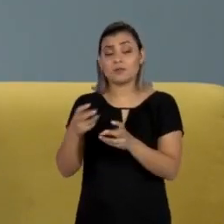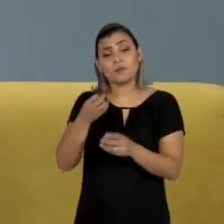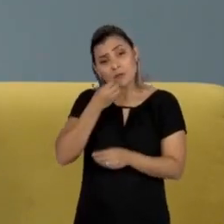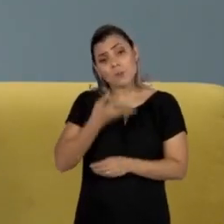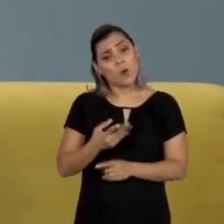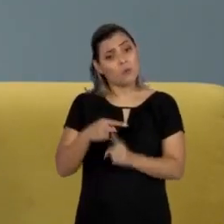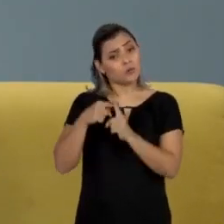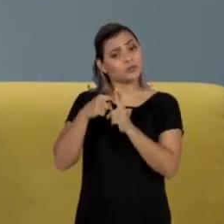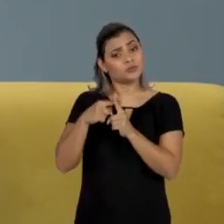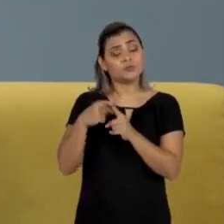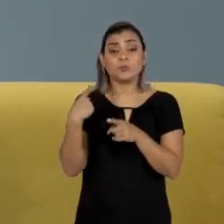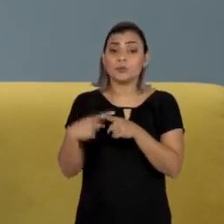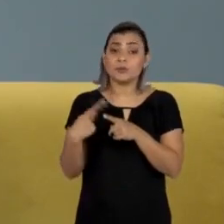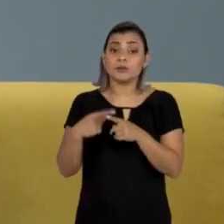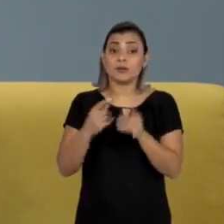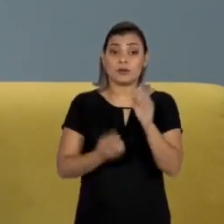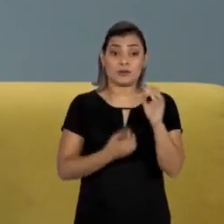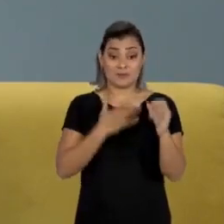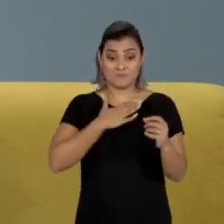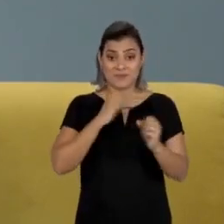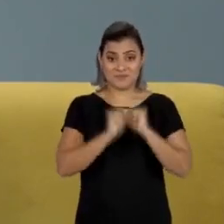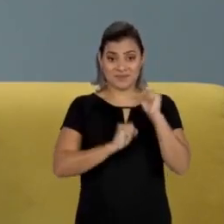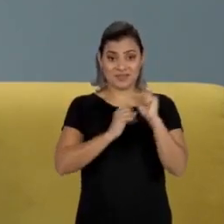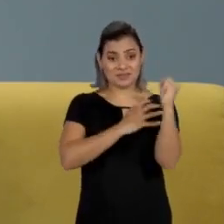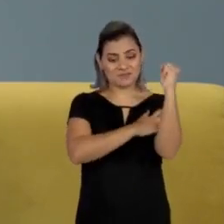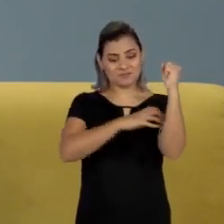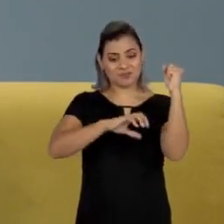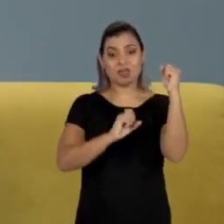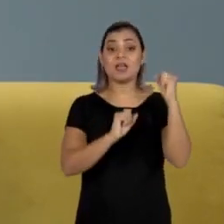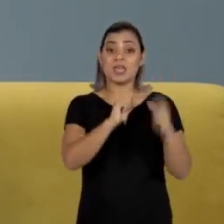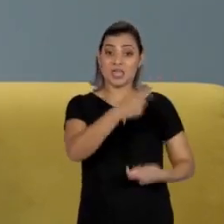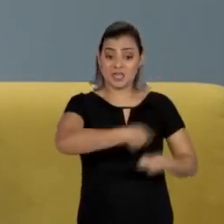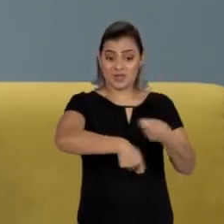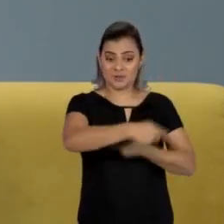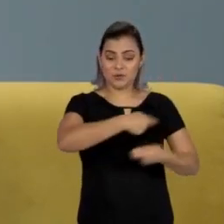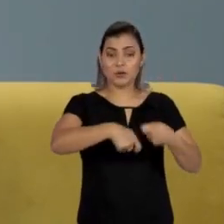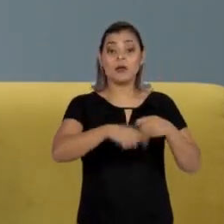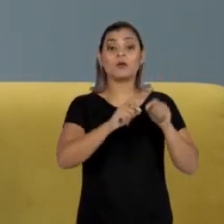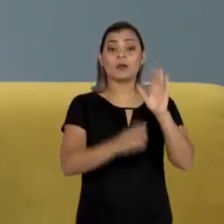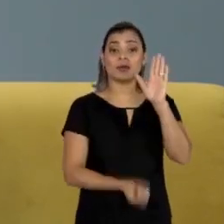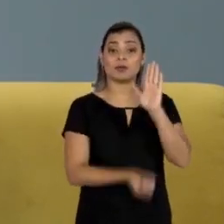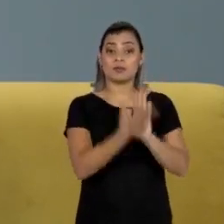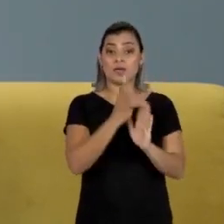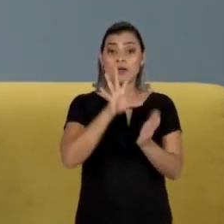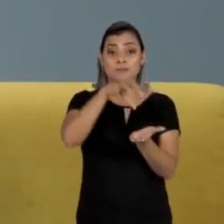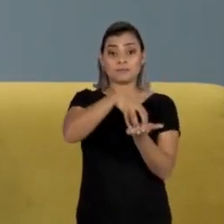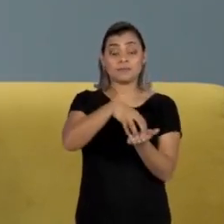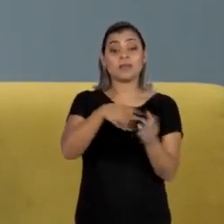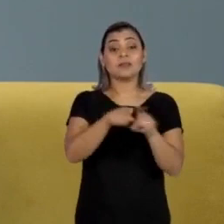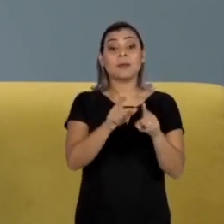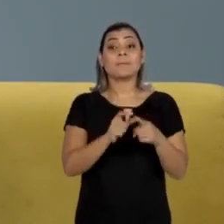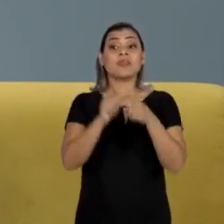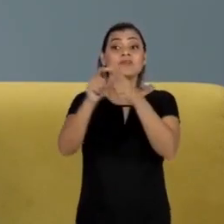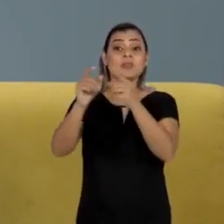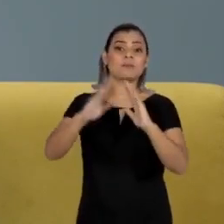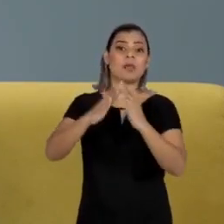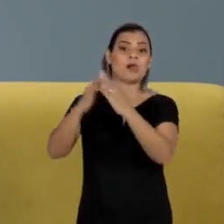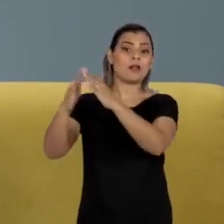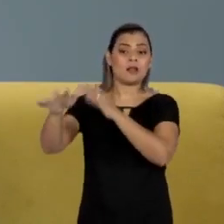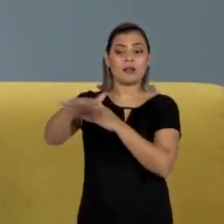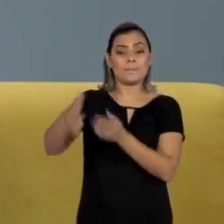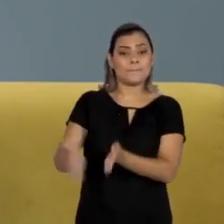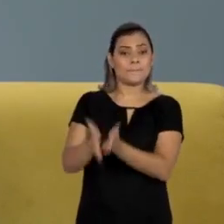positiva. Então, a Nufront foi fundada para oferecer esse tipo de conhecimento, sobretudo para as regiões periféricas e para as